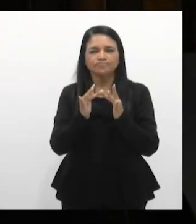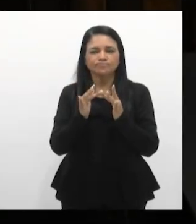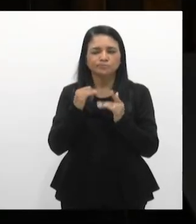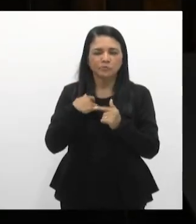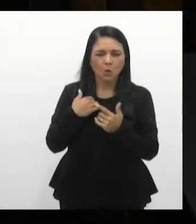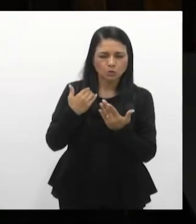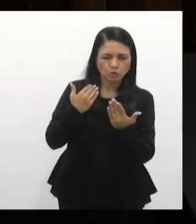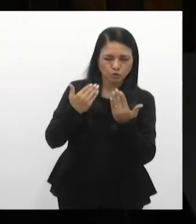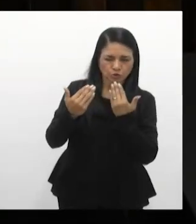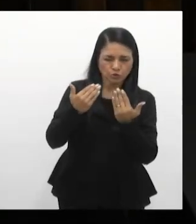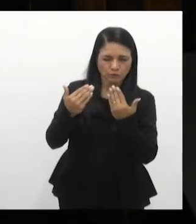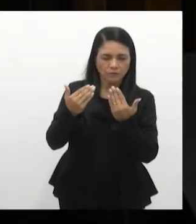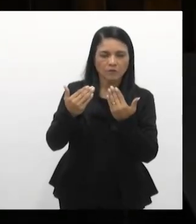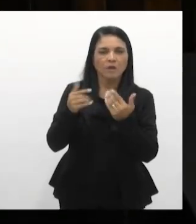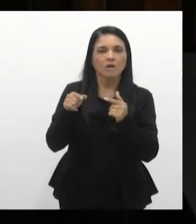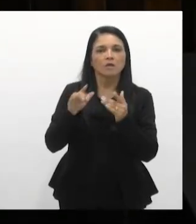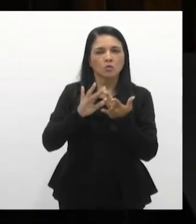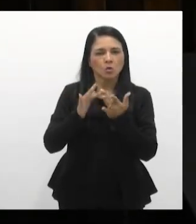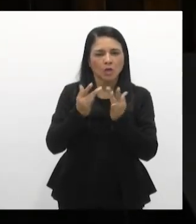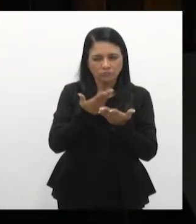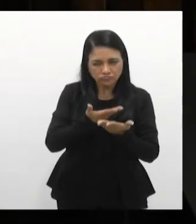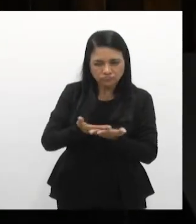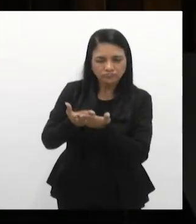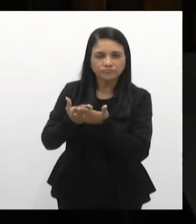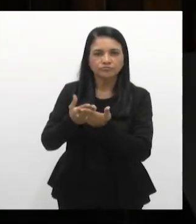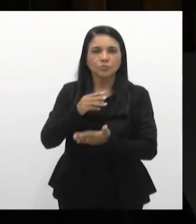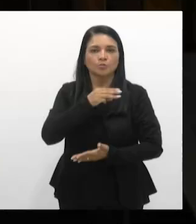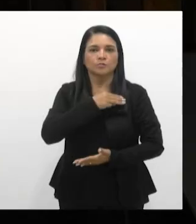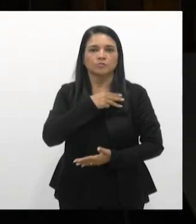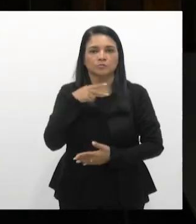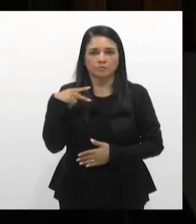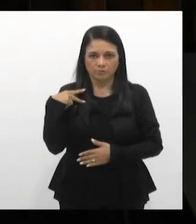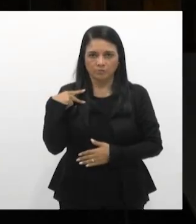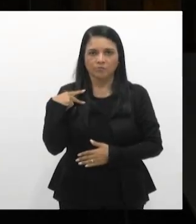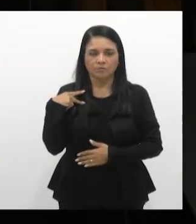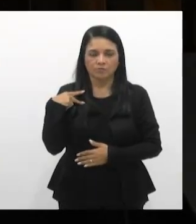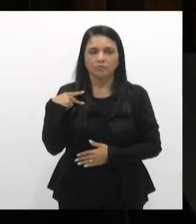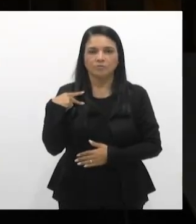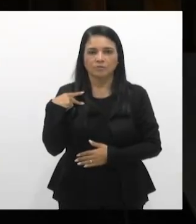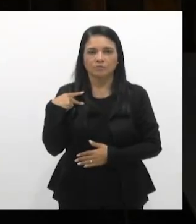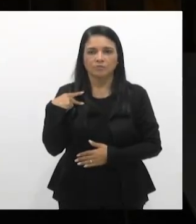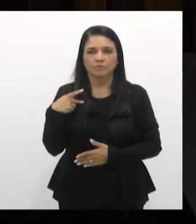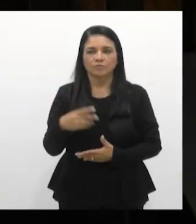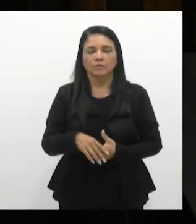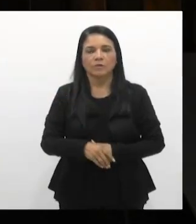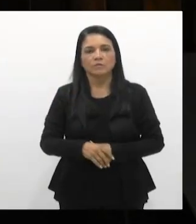suspeito para o Ministério Público e dizer